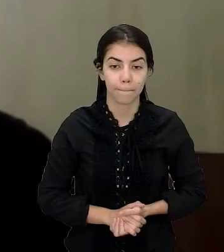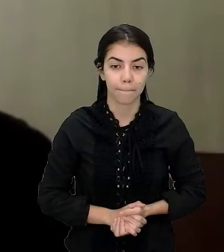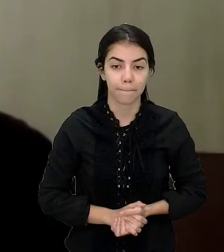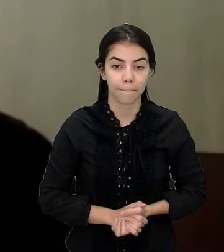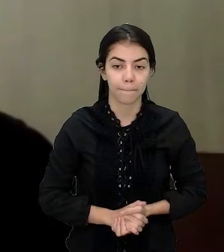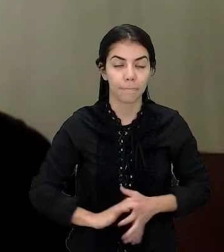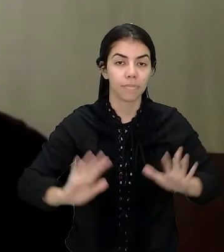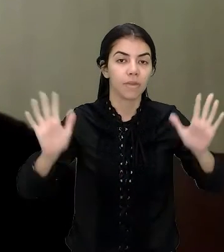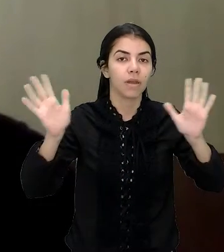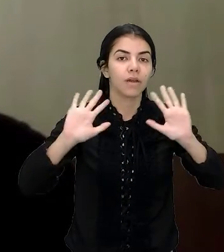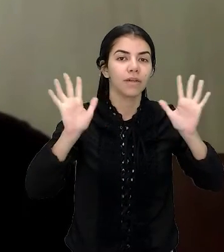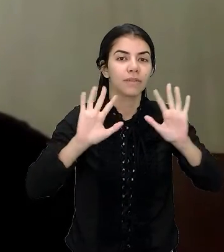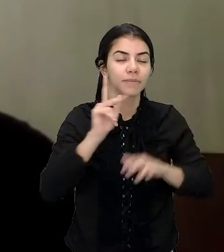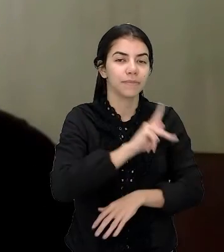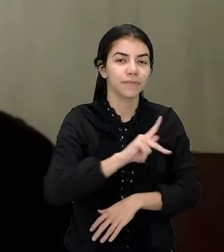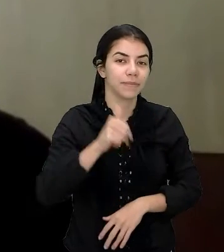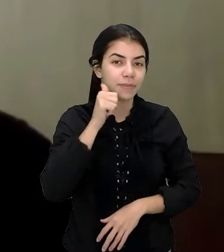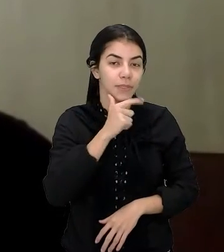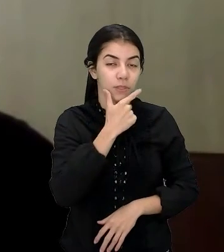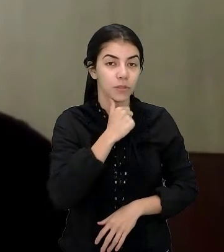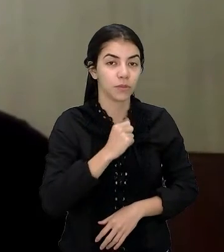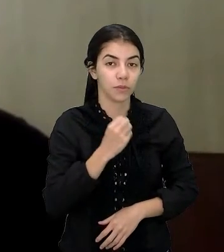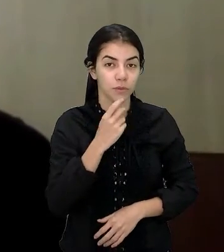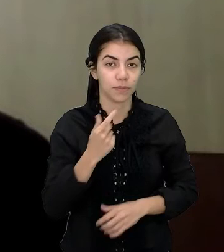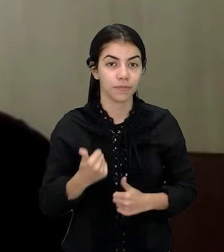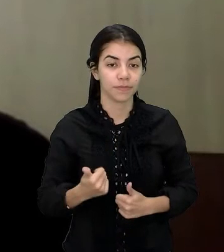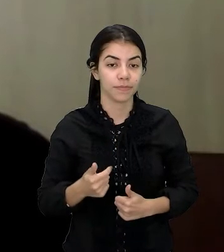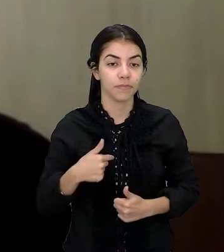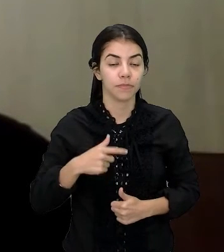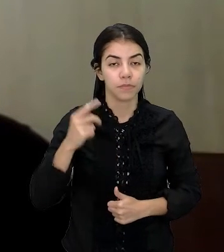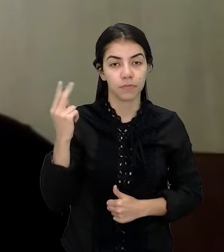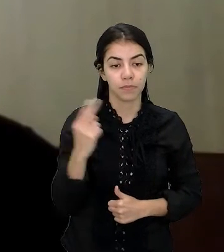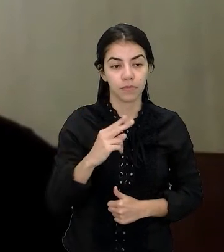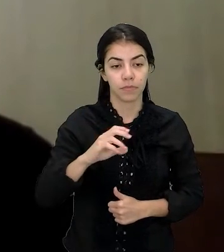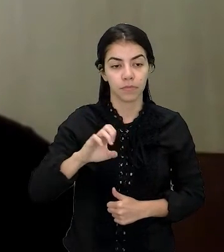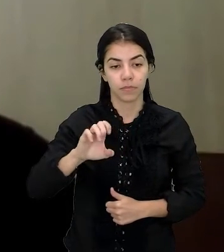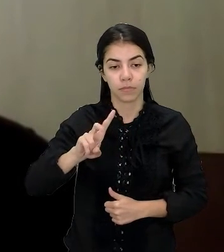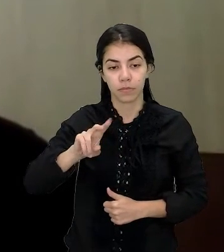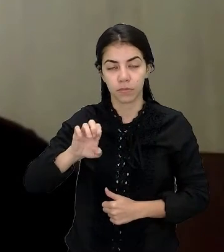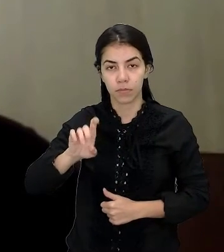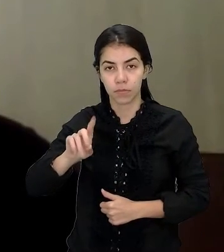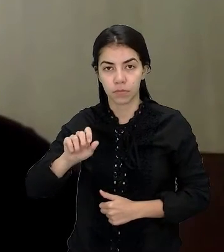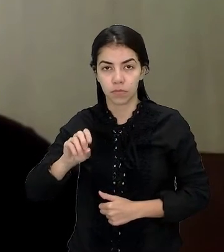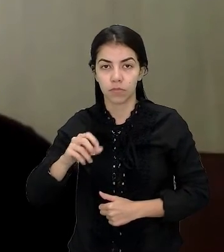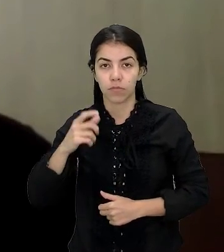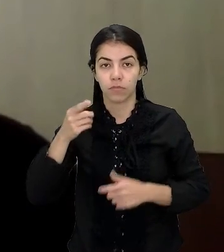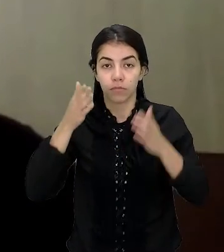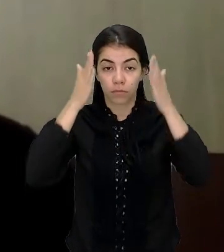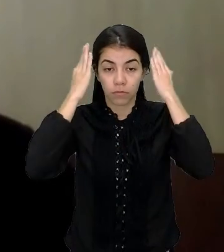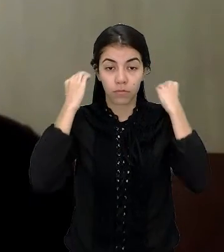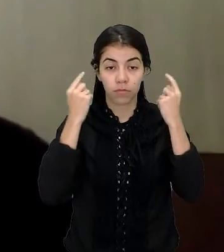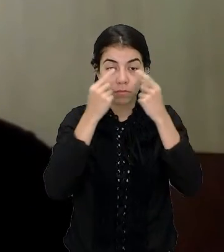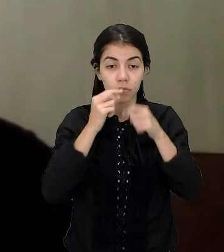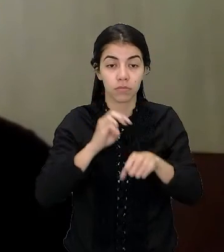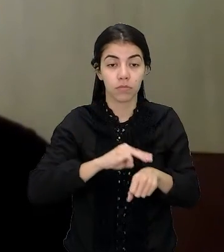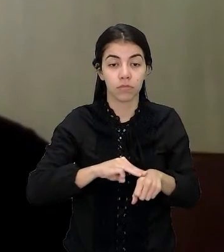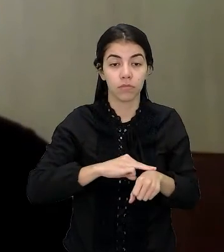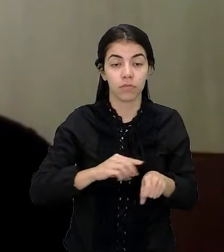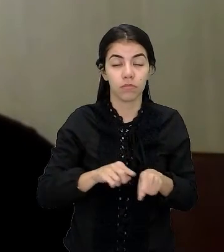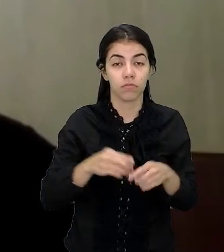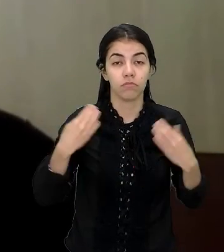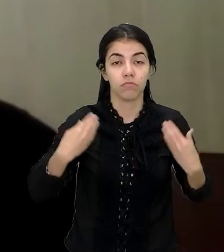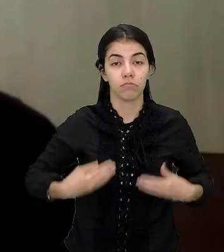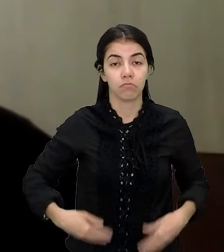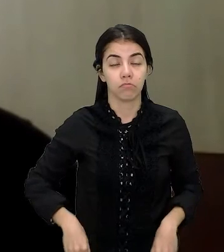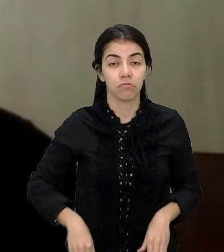Olá, professor. Olá, professora, tudo bem? Meu nome é Everaldo Machado, tenho os cabelos castanhos, os óculos na cor preta. Estou usando